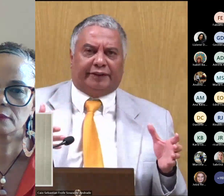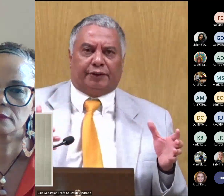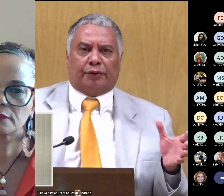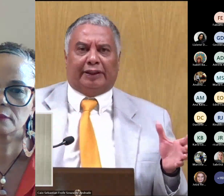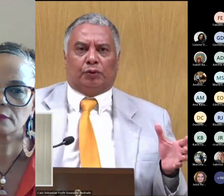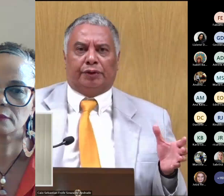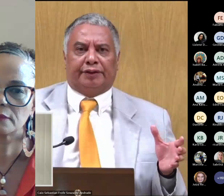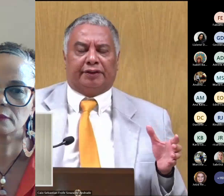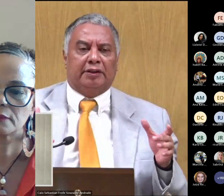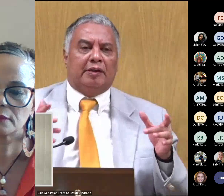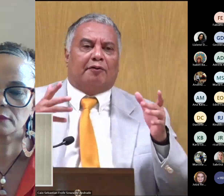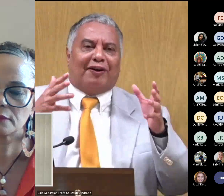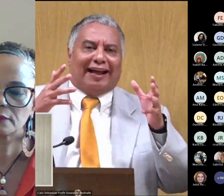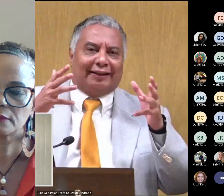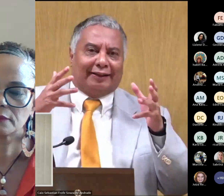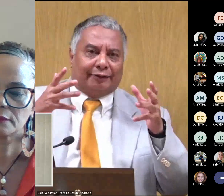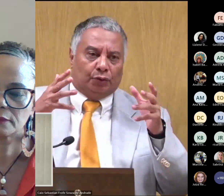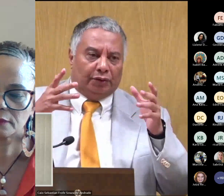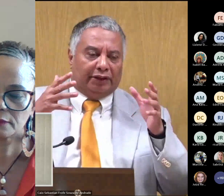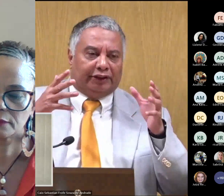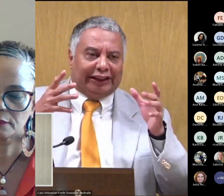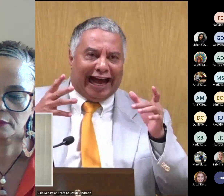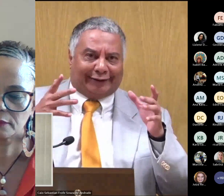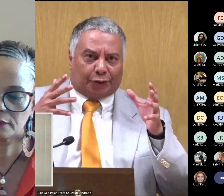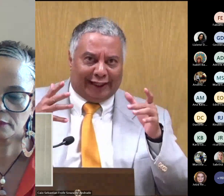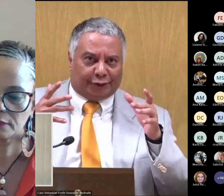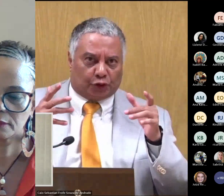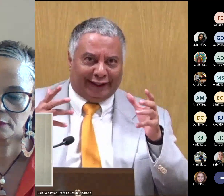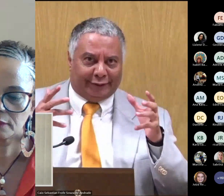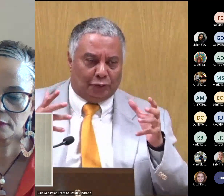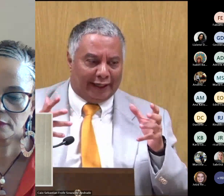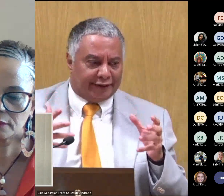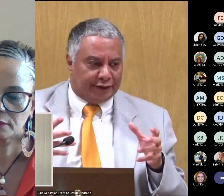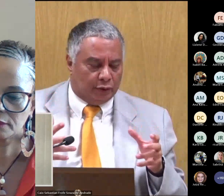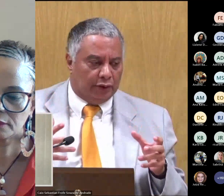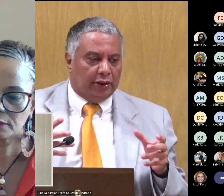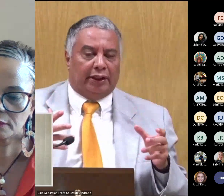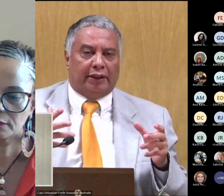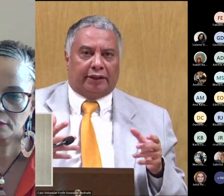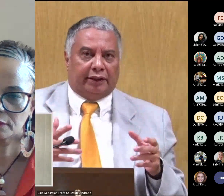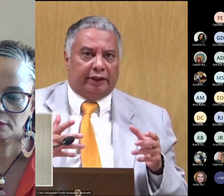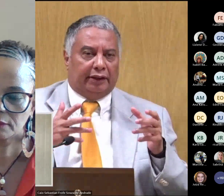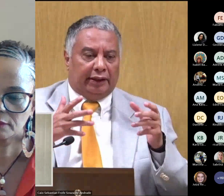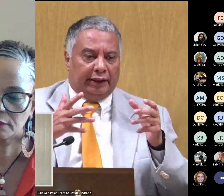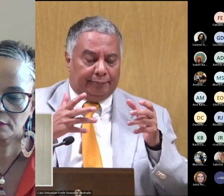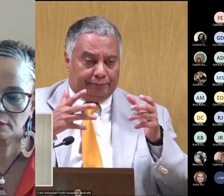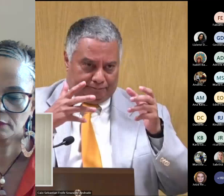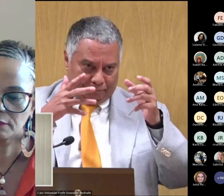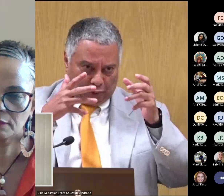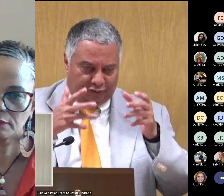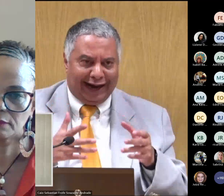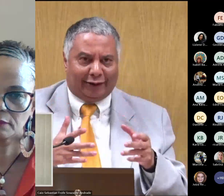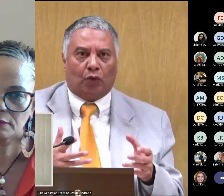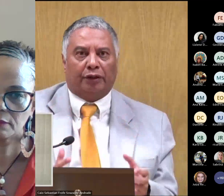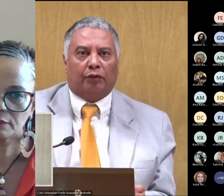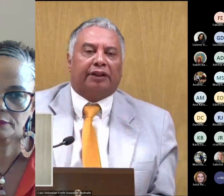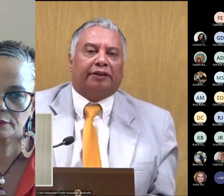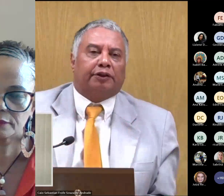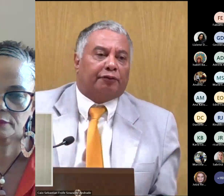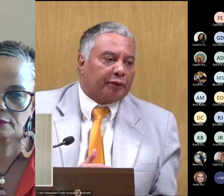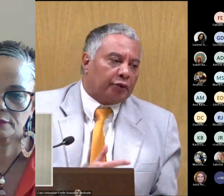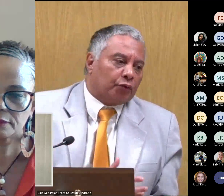15 historiadores falando de atos da história do Brasil em que eh provaram com